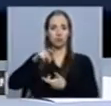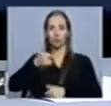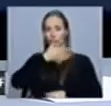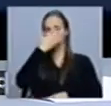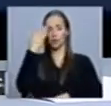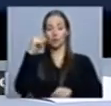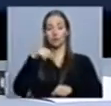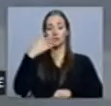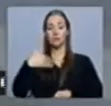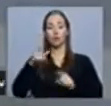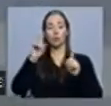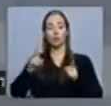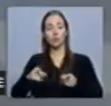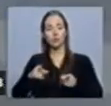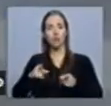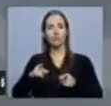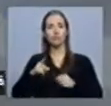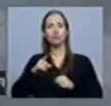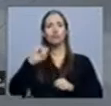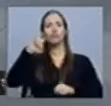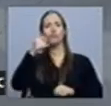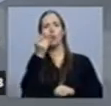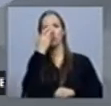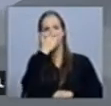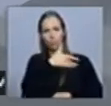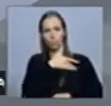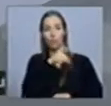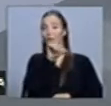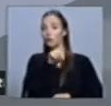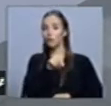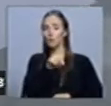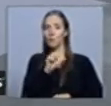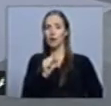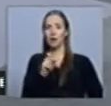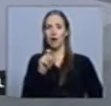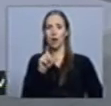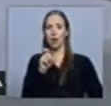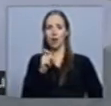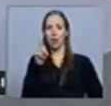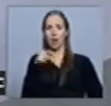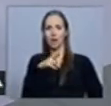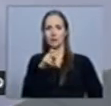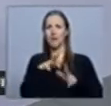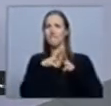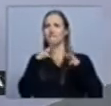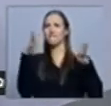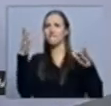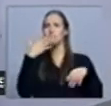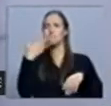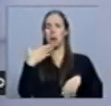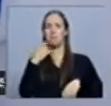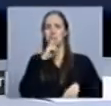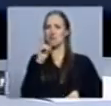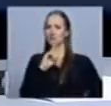começamos a viagem com buracos negros e também uma galáxia gigante que pode não ser assim tão grande. Pode não ser assim tão grande. De